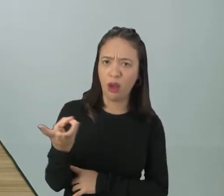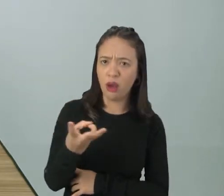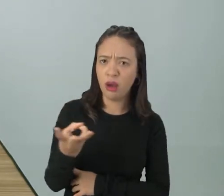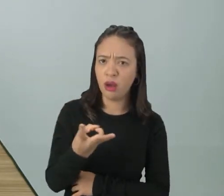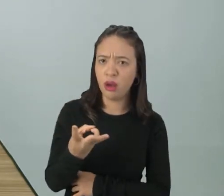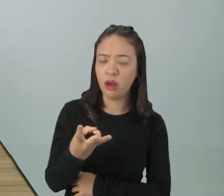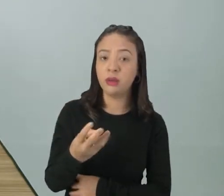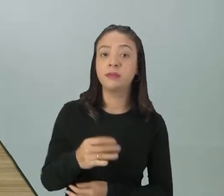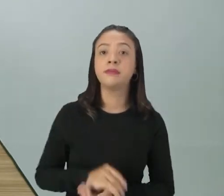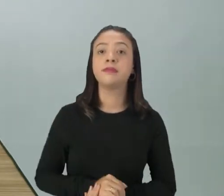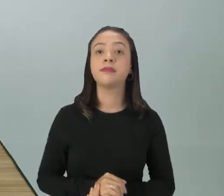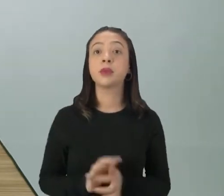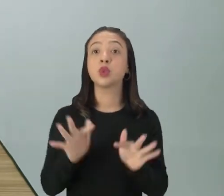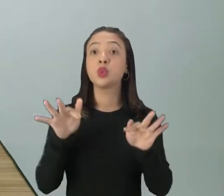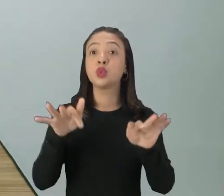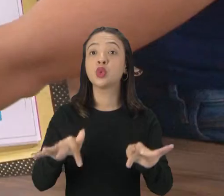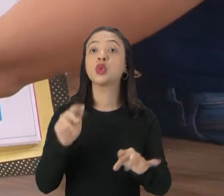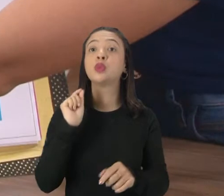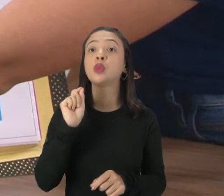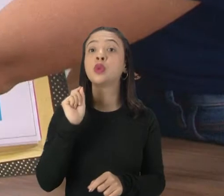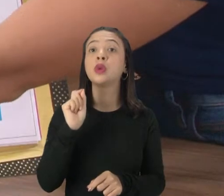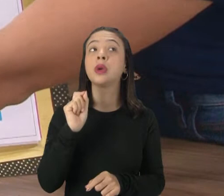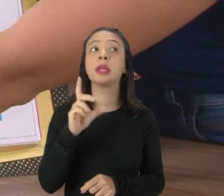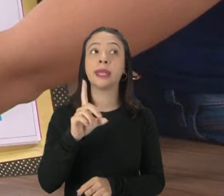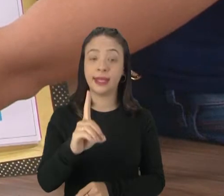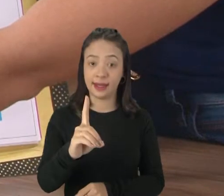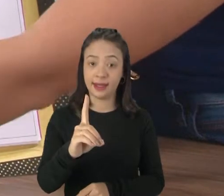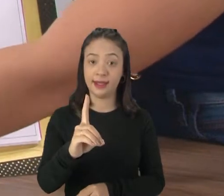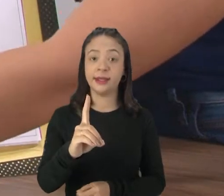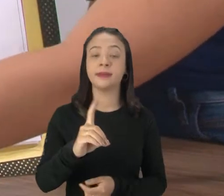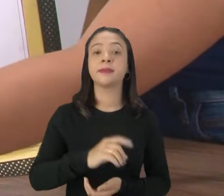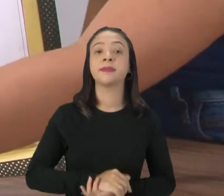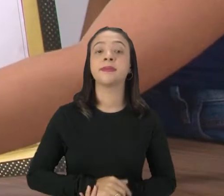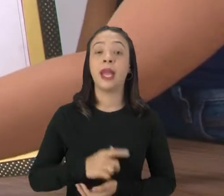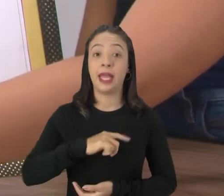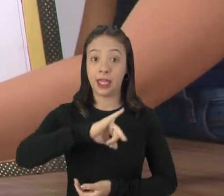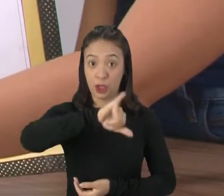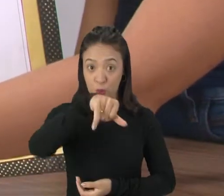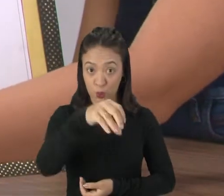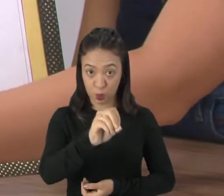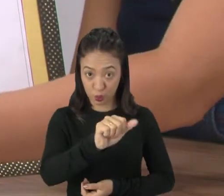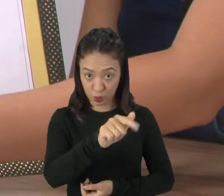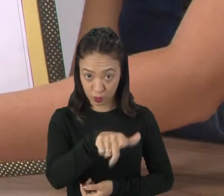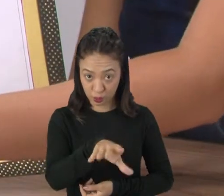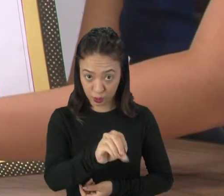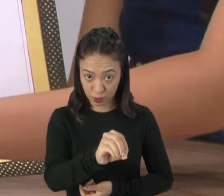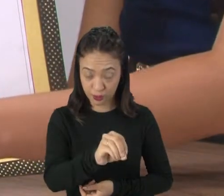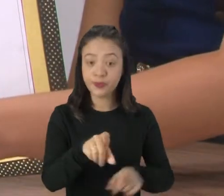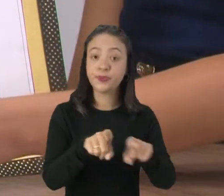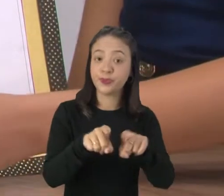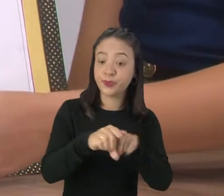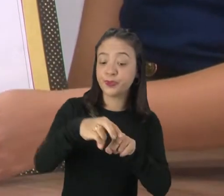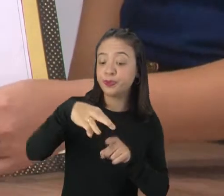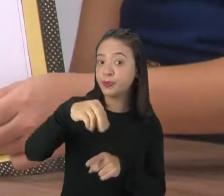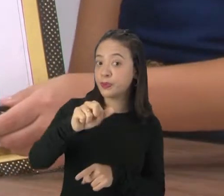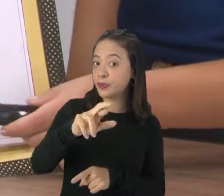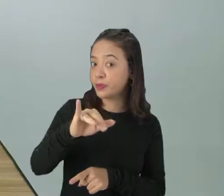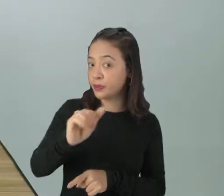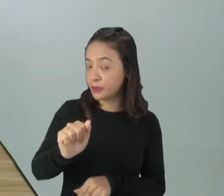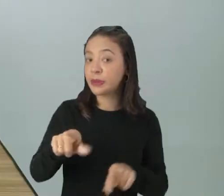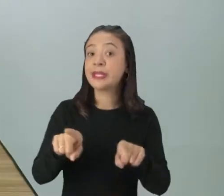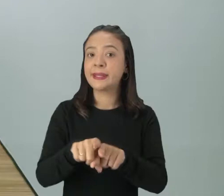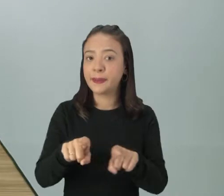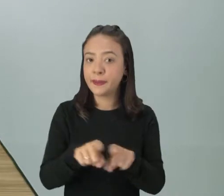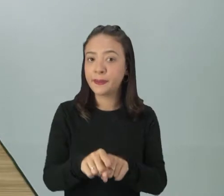Vamos à última opção. D. O João, a Maria e a bruxa